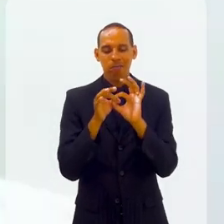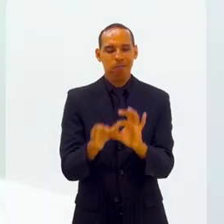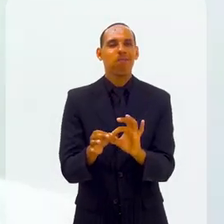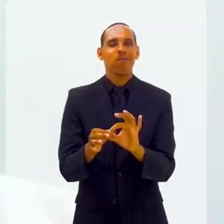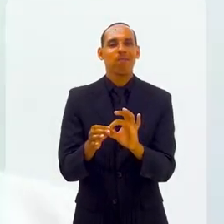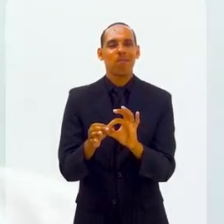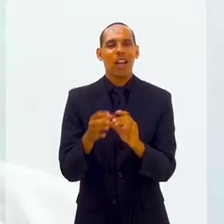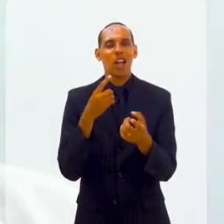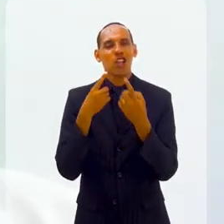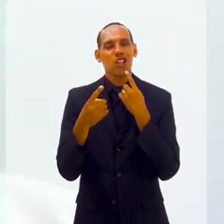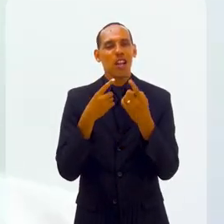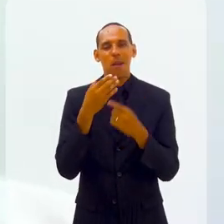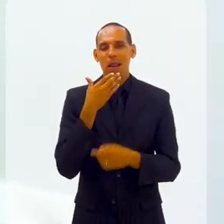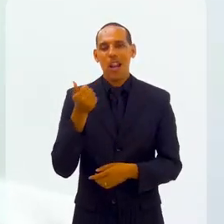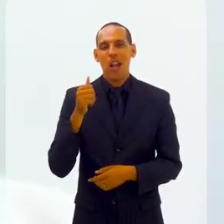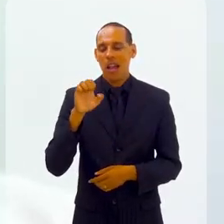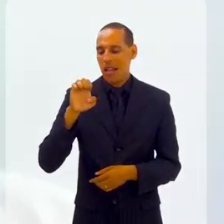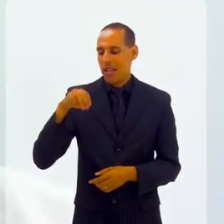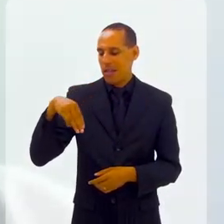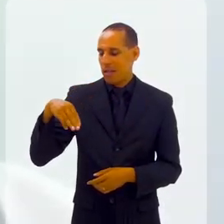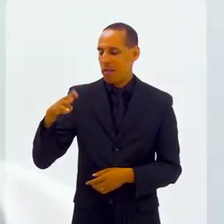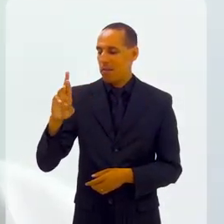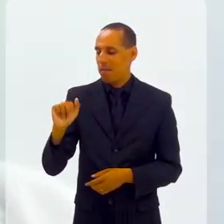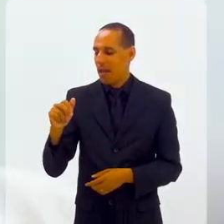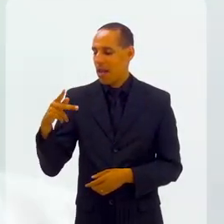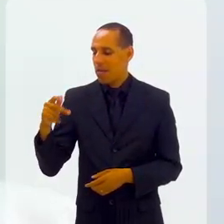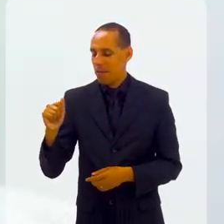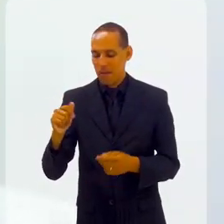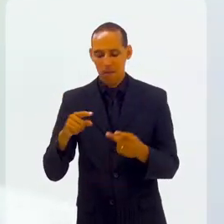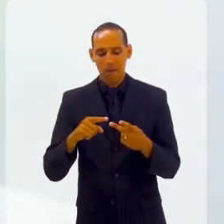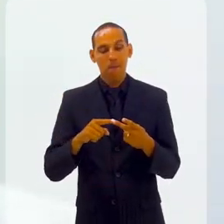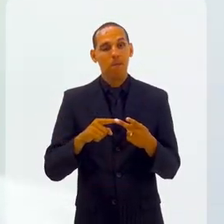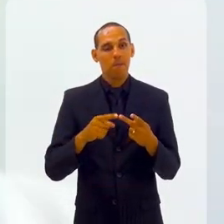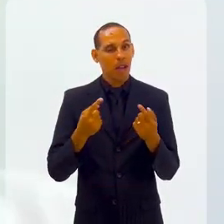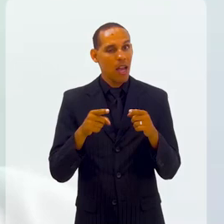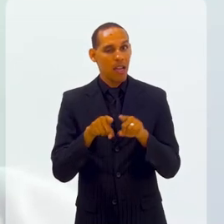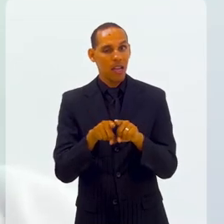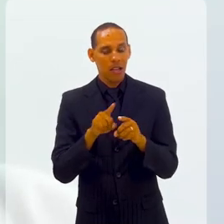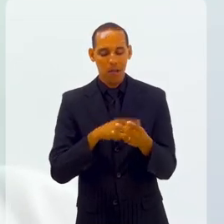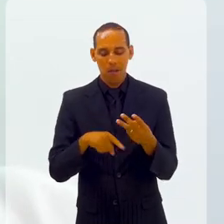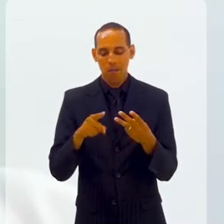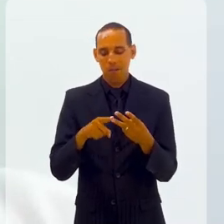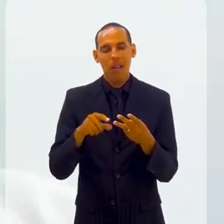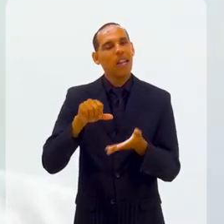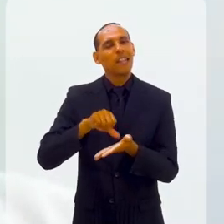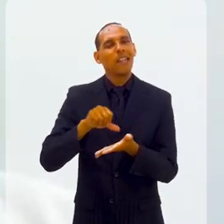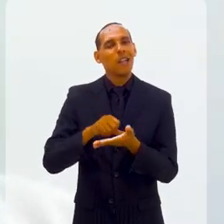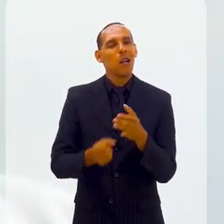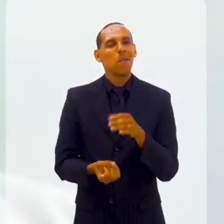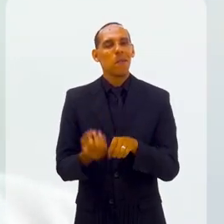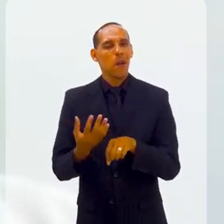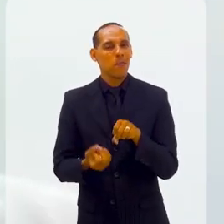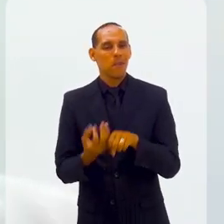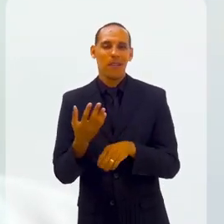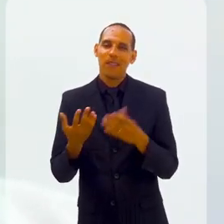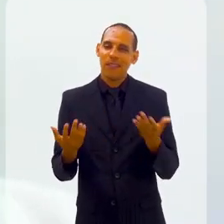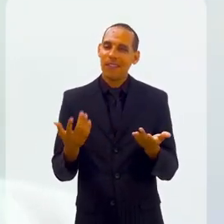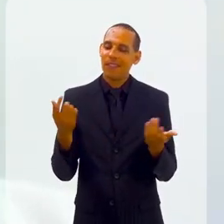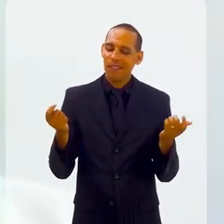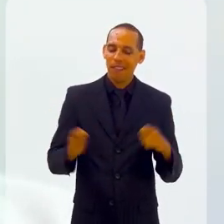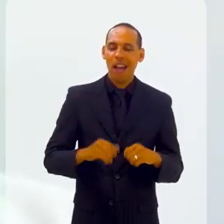ser um elo para o melhor diálogo entre Embrapa os parceiros e o setor produtivo e aí com isso a gente vai